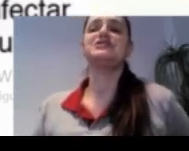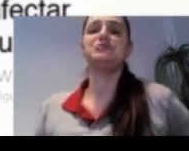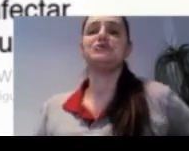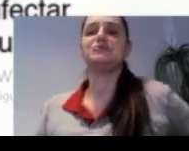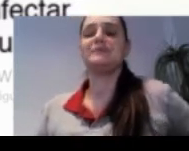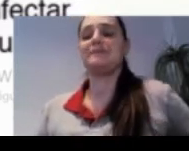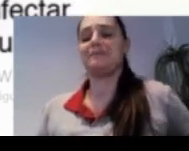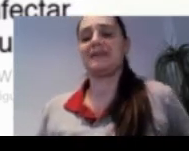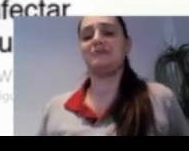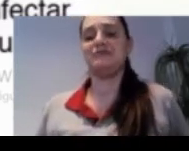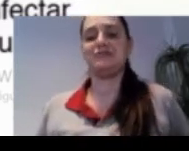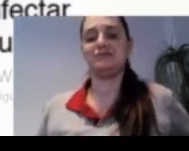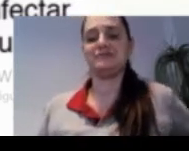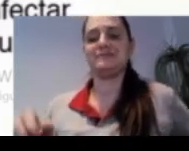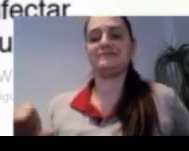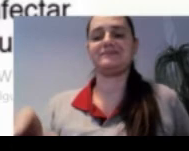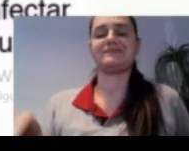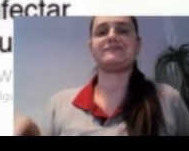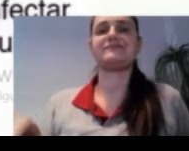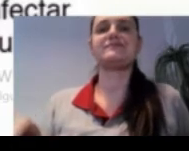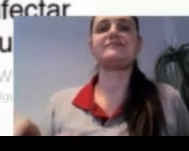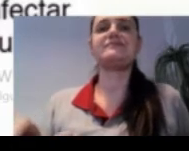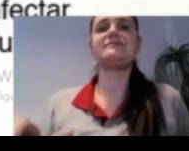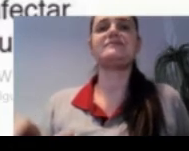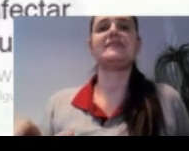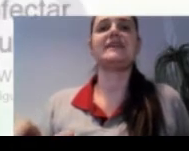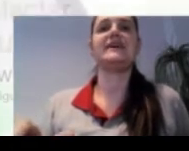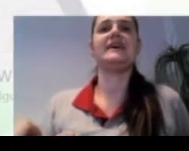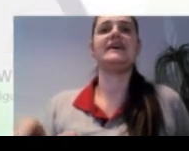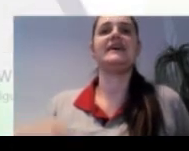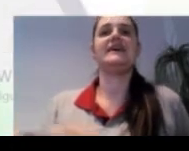mais infeccioso é o vírus.